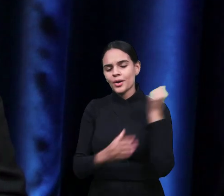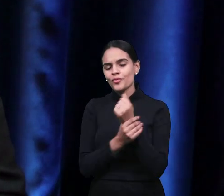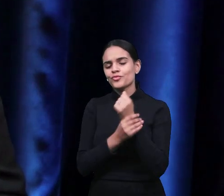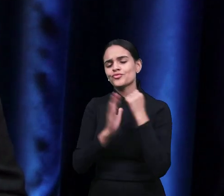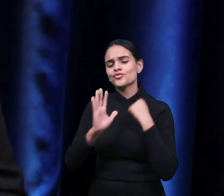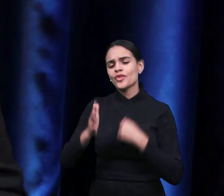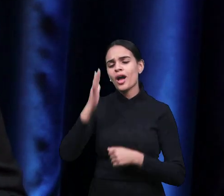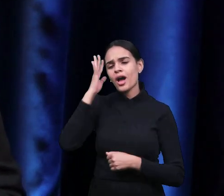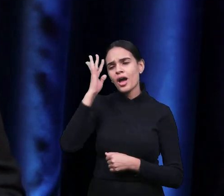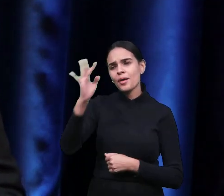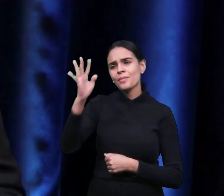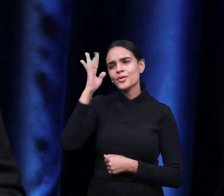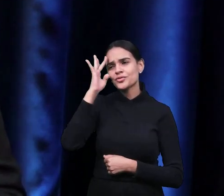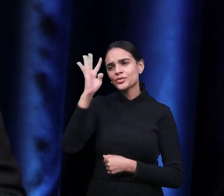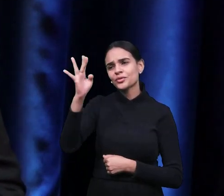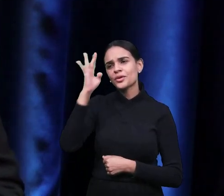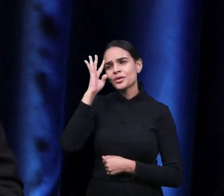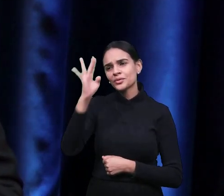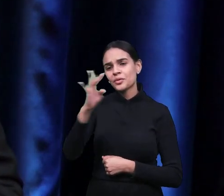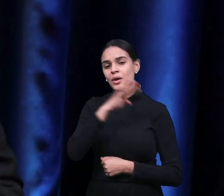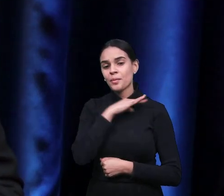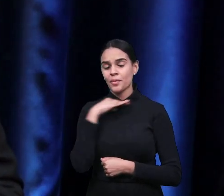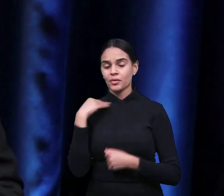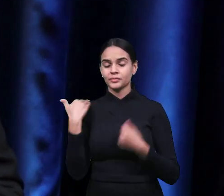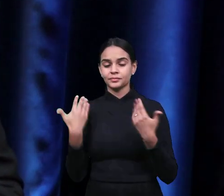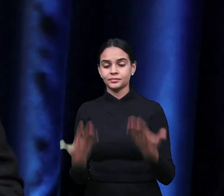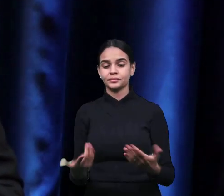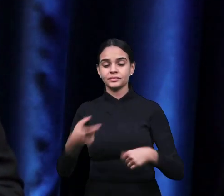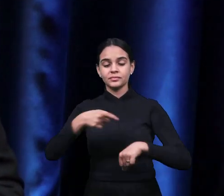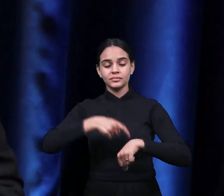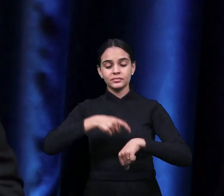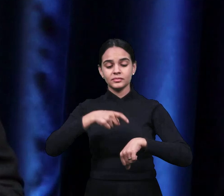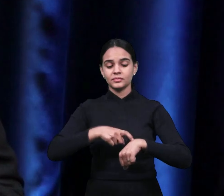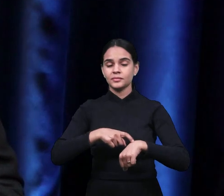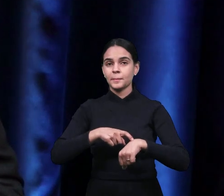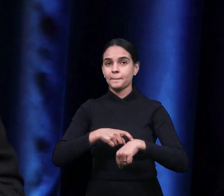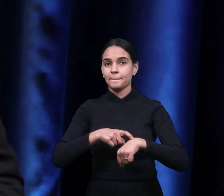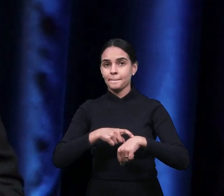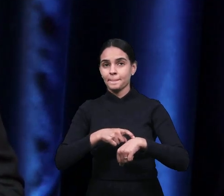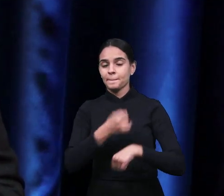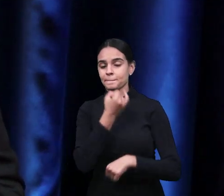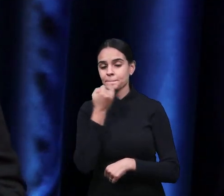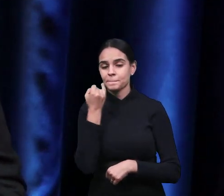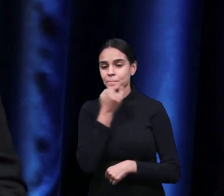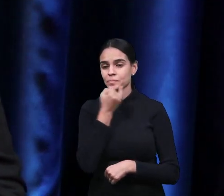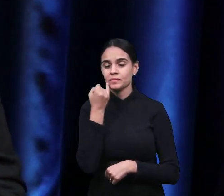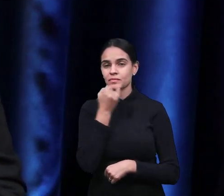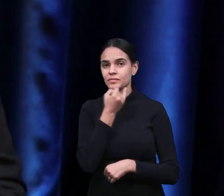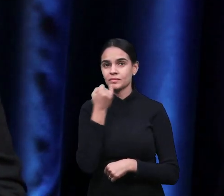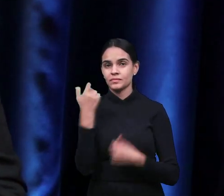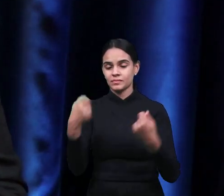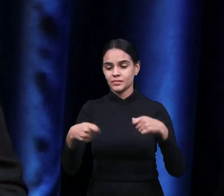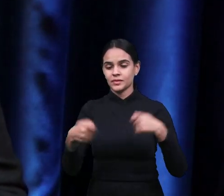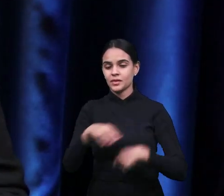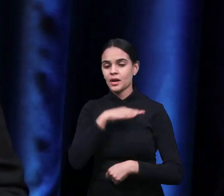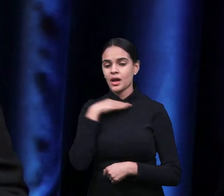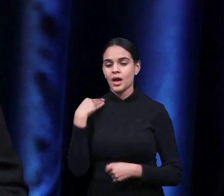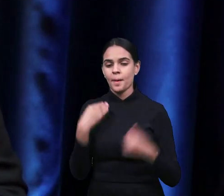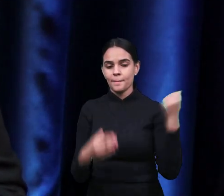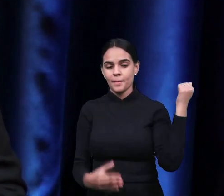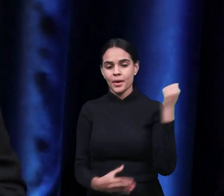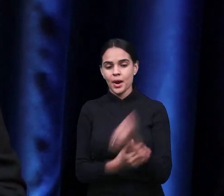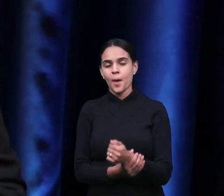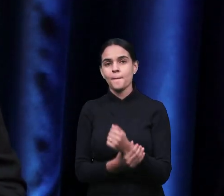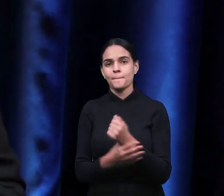no momento em que Isaac seria sacrificado, né, Abraão levanta o cutelo para executar